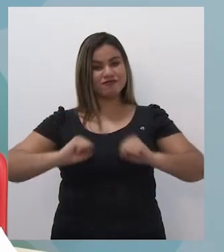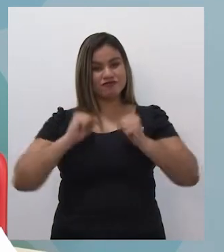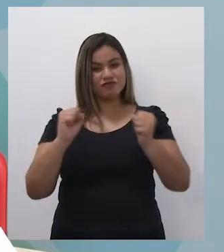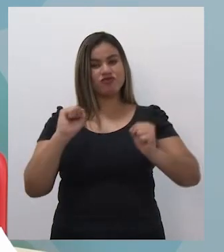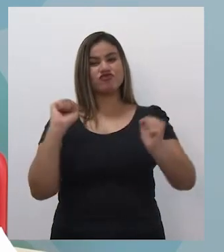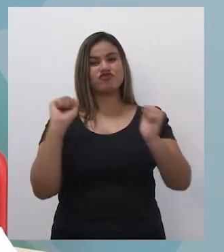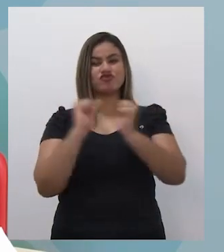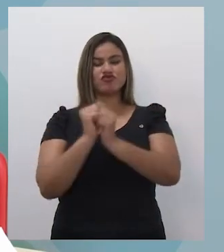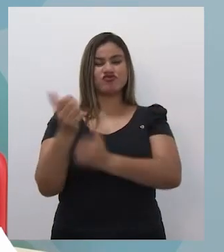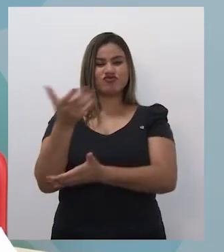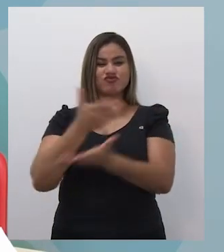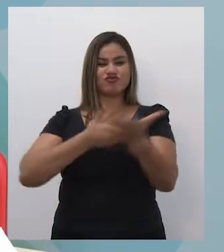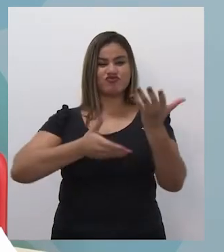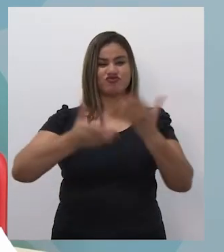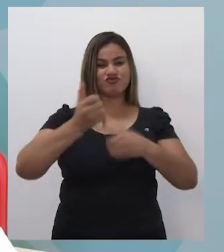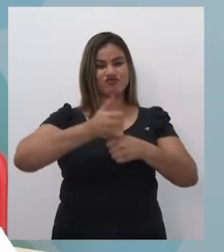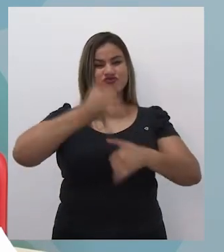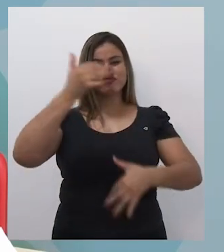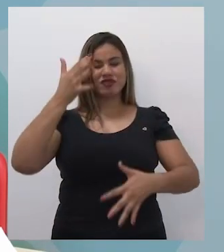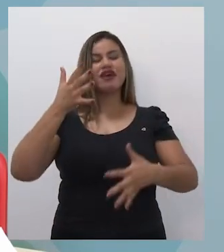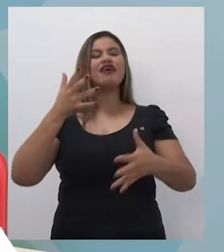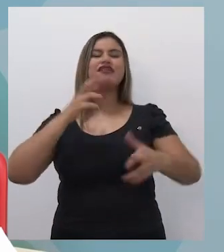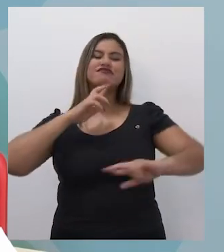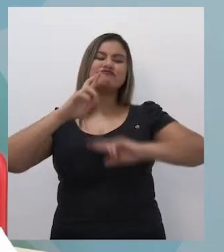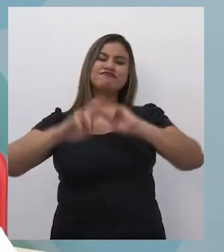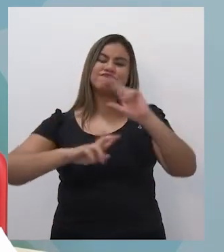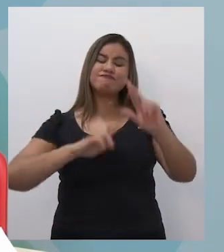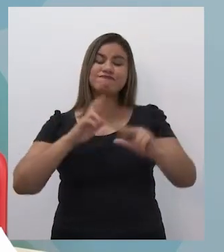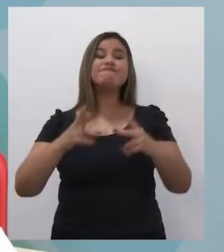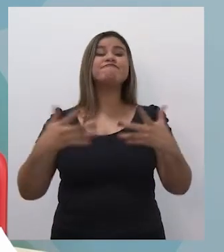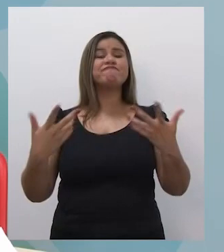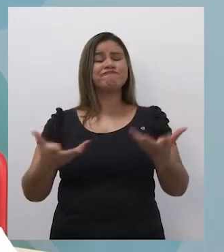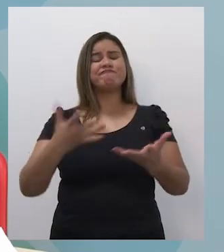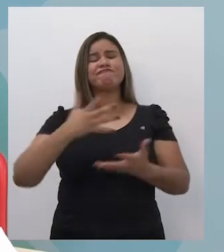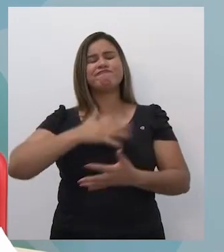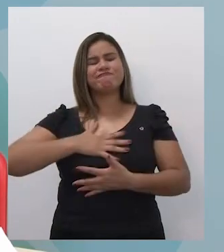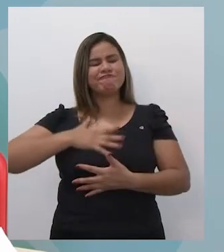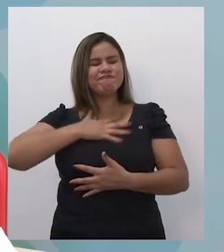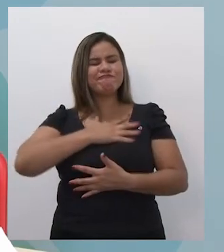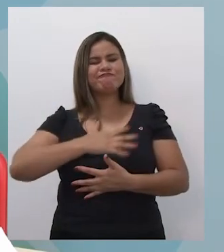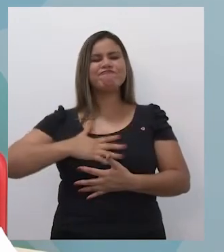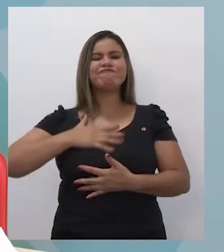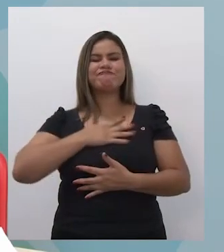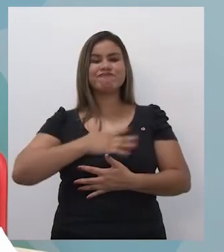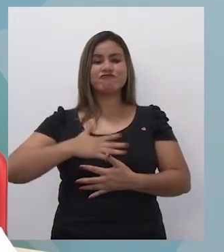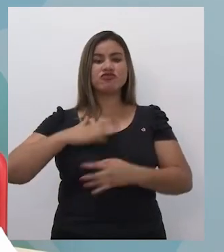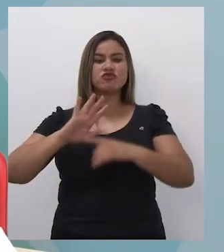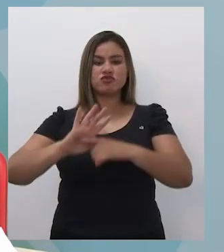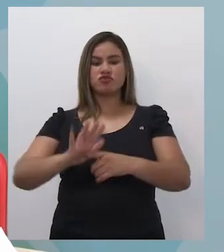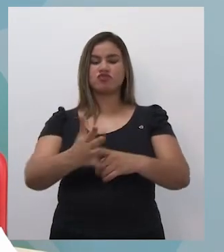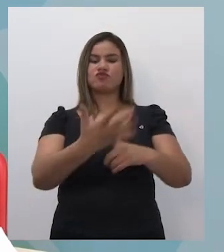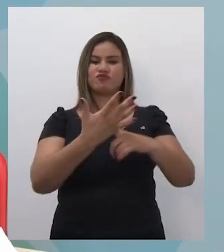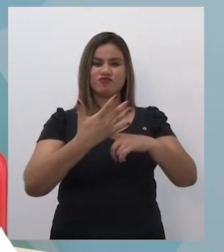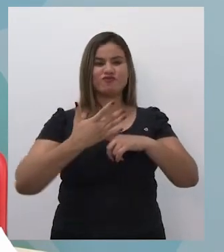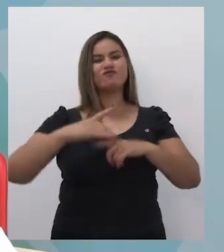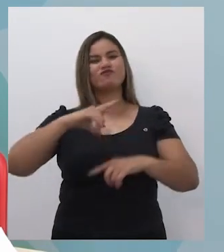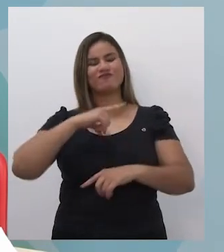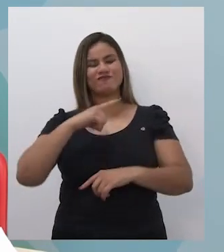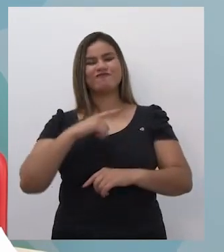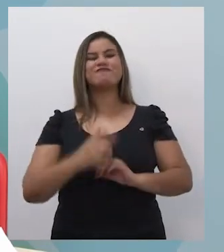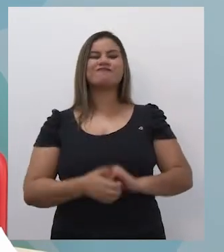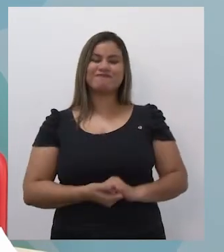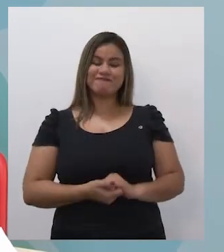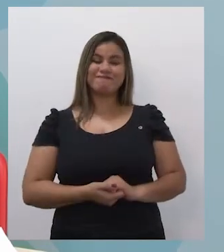né? Interagindo, contribuindo conosco, e a gente sabe o quanto é rico, né? Para vocês e para a gente também.